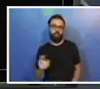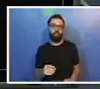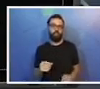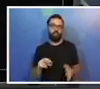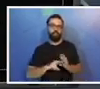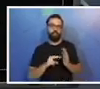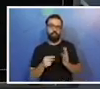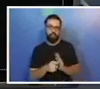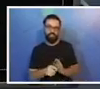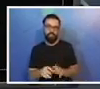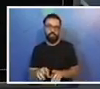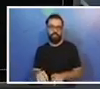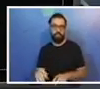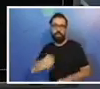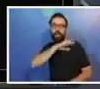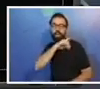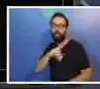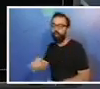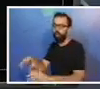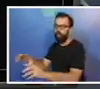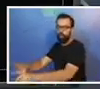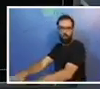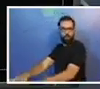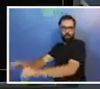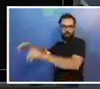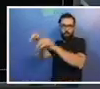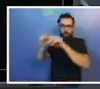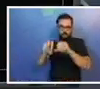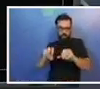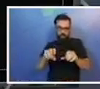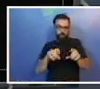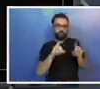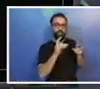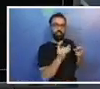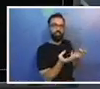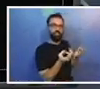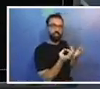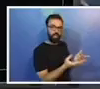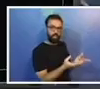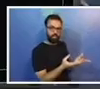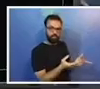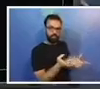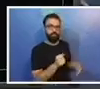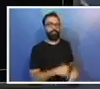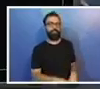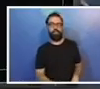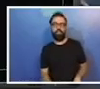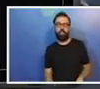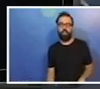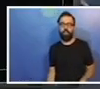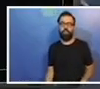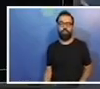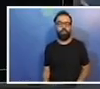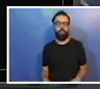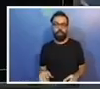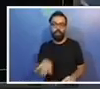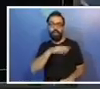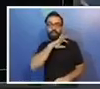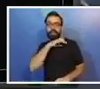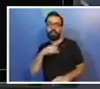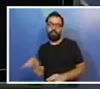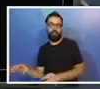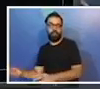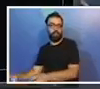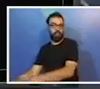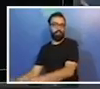Está tirando do habitat, tá? Esses animais, vocês estudaram, ou eles morrem no meio